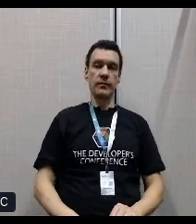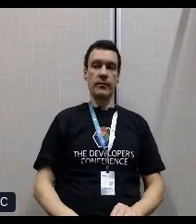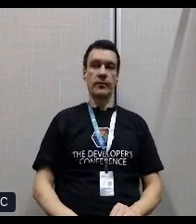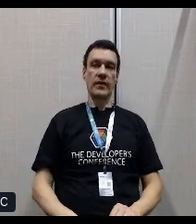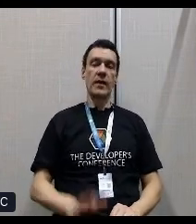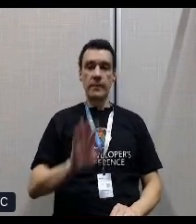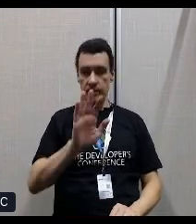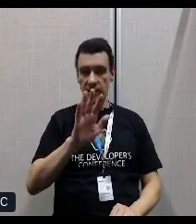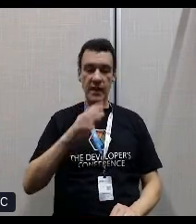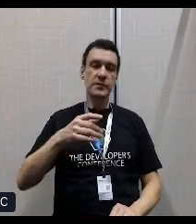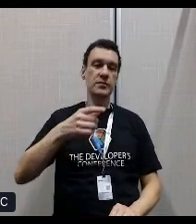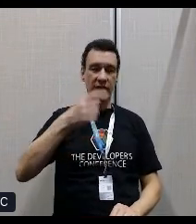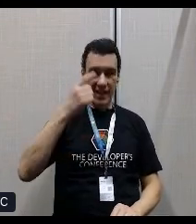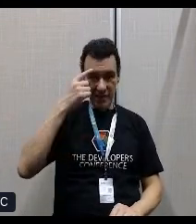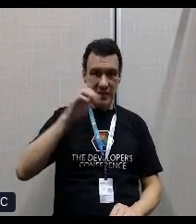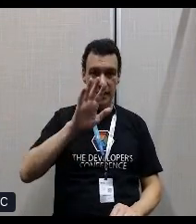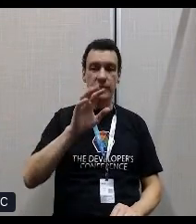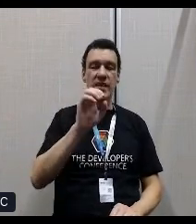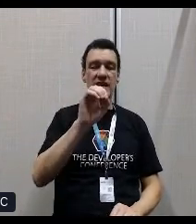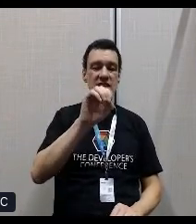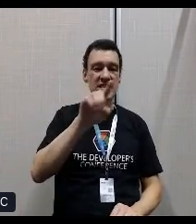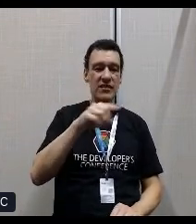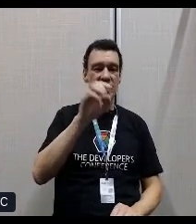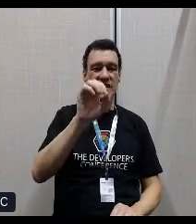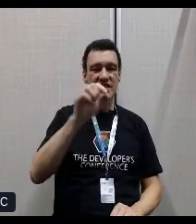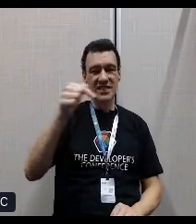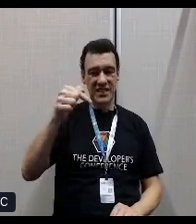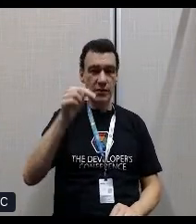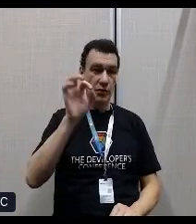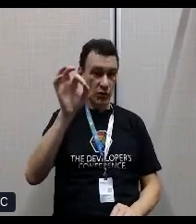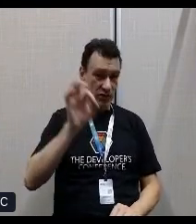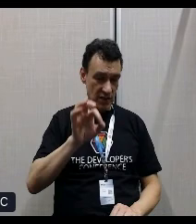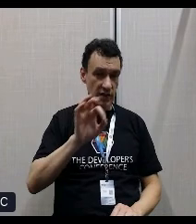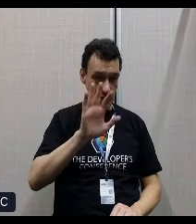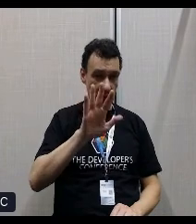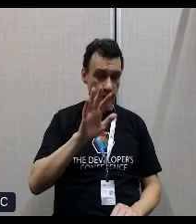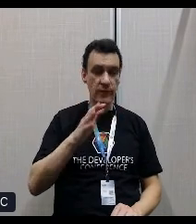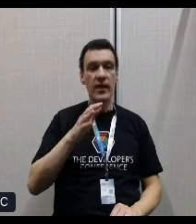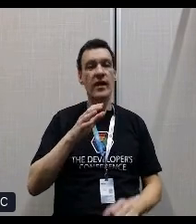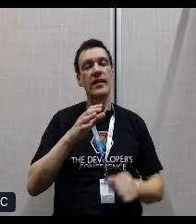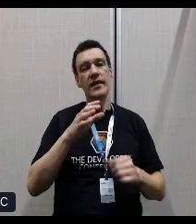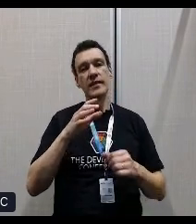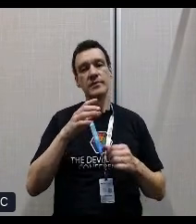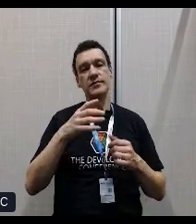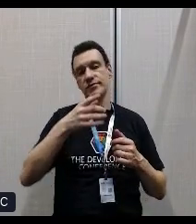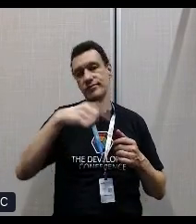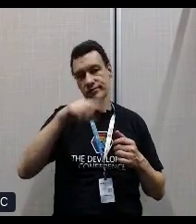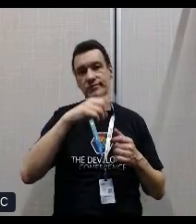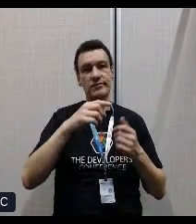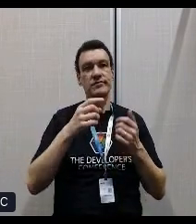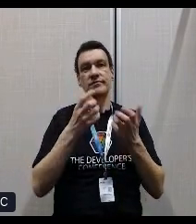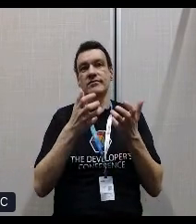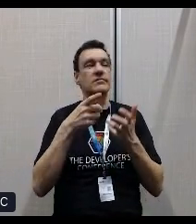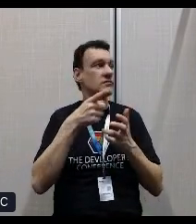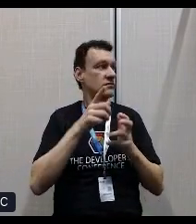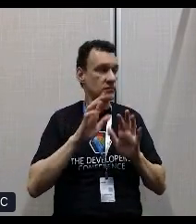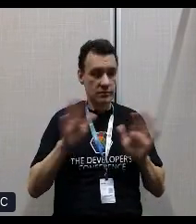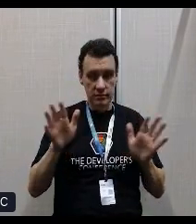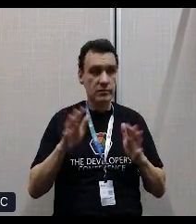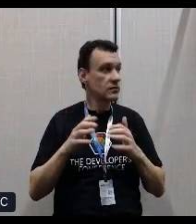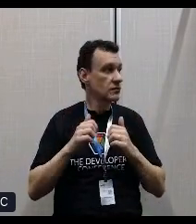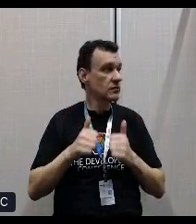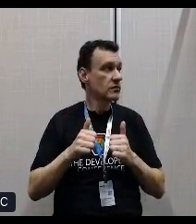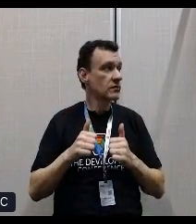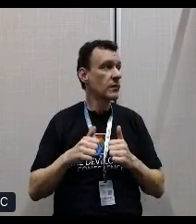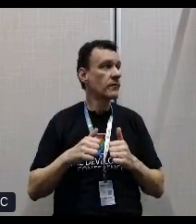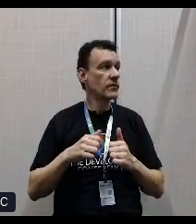dentro daquele 0,07% de acessíveis, são os que estão sendo preferidos pelas pessoas. Então, se eu tenho alguma